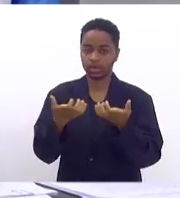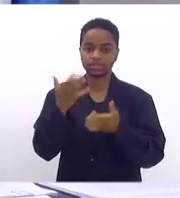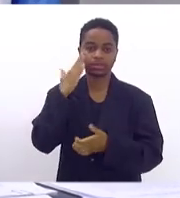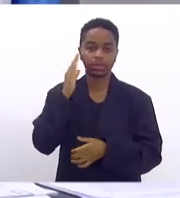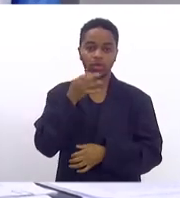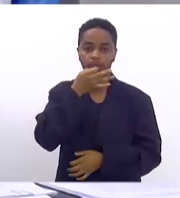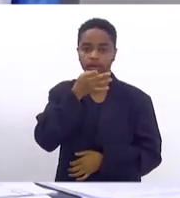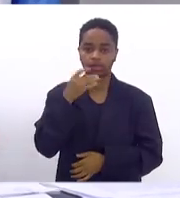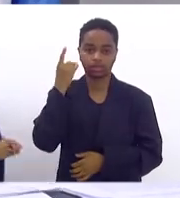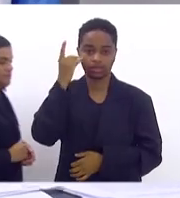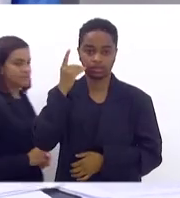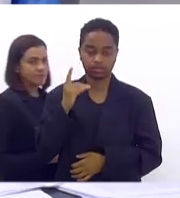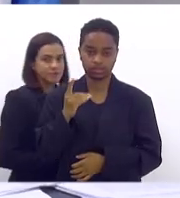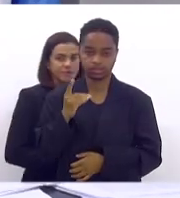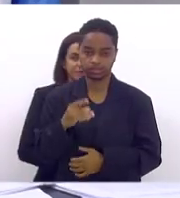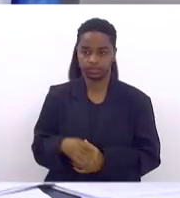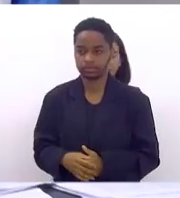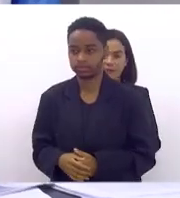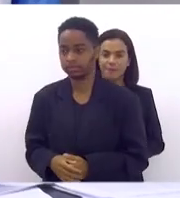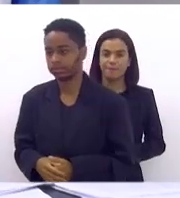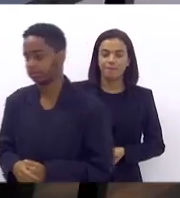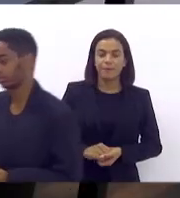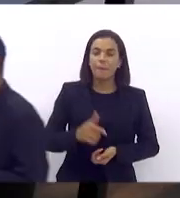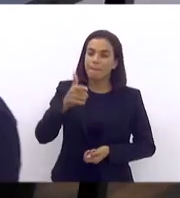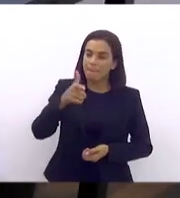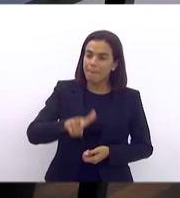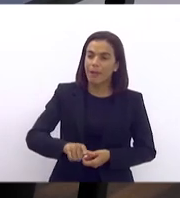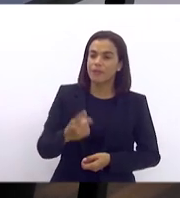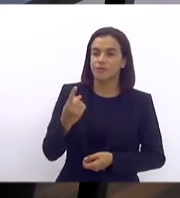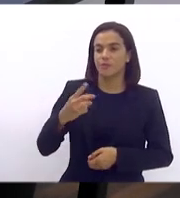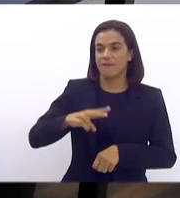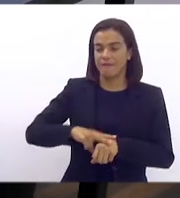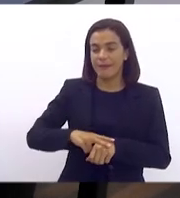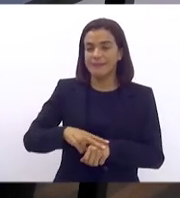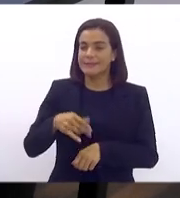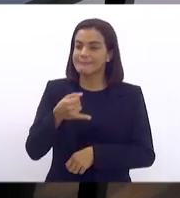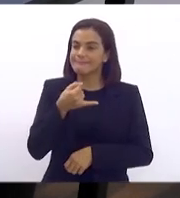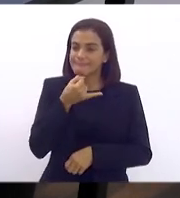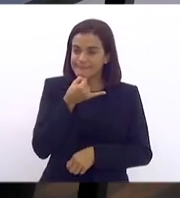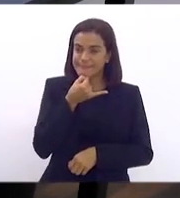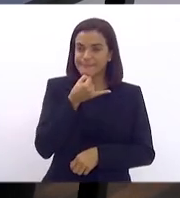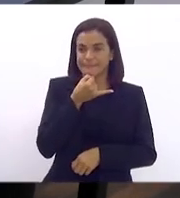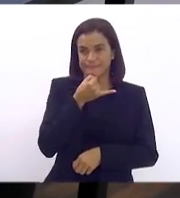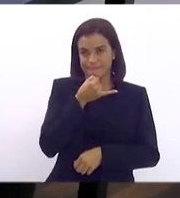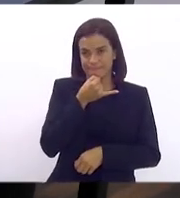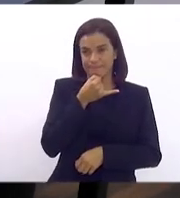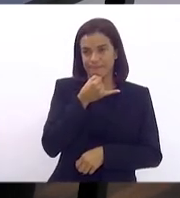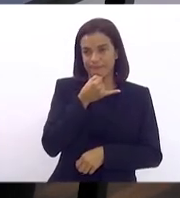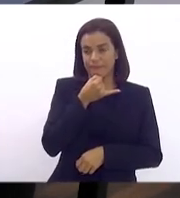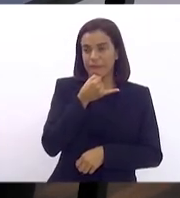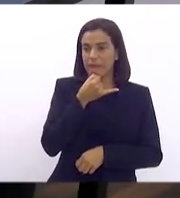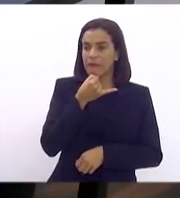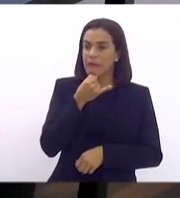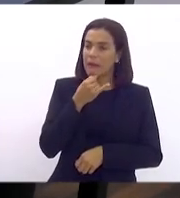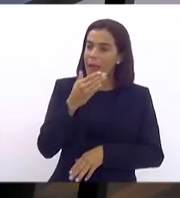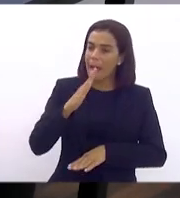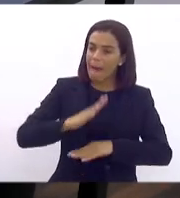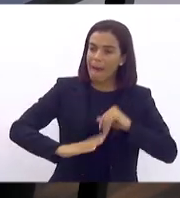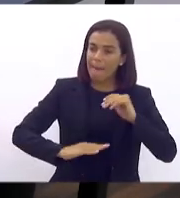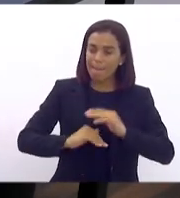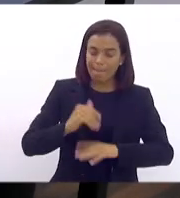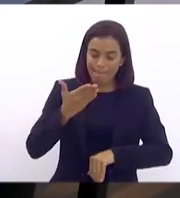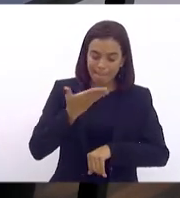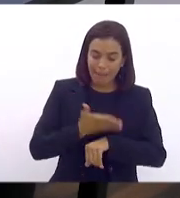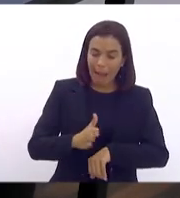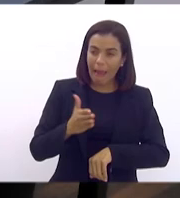Balbi com relação a isso. Mais uma vez, lamentar que a prática do reconhecimento